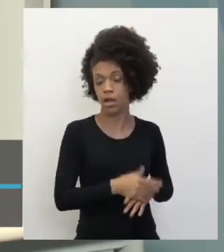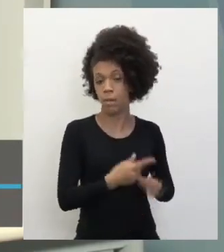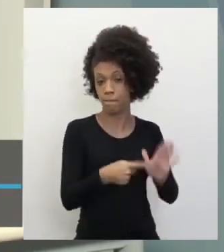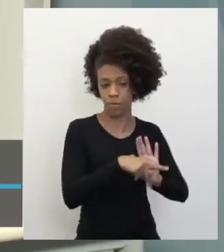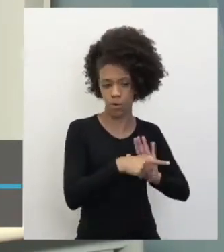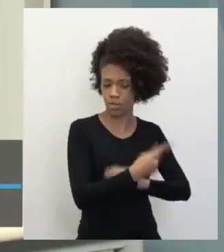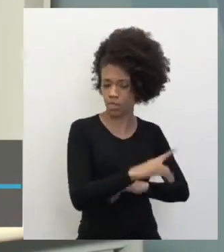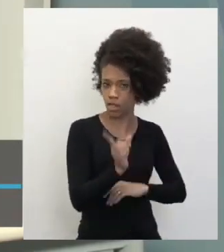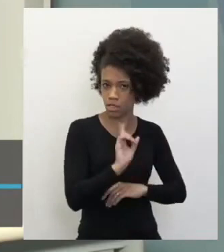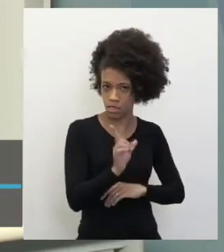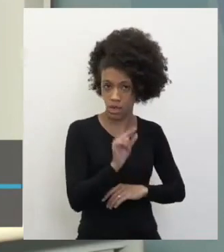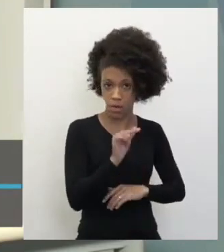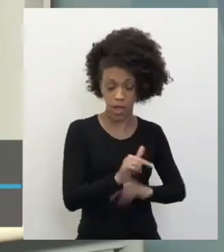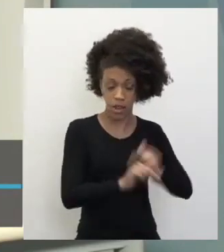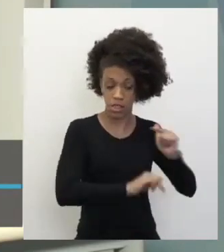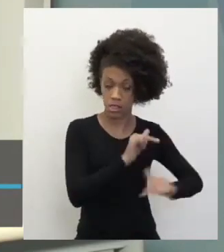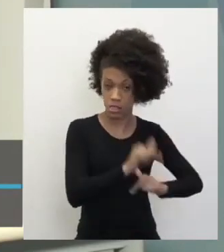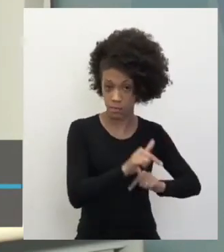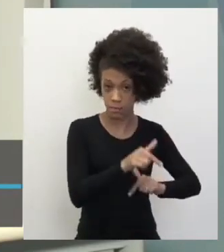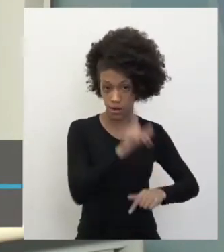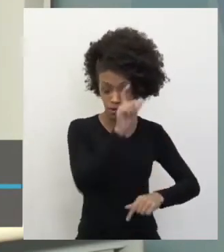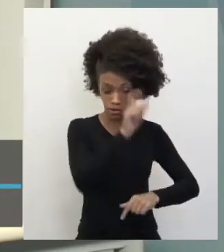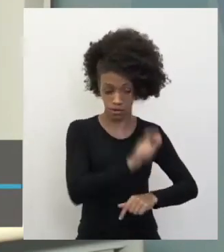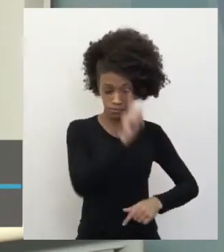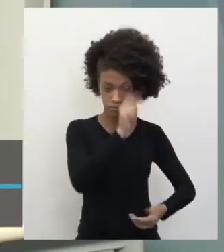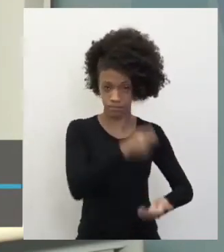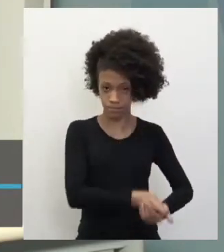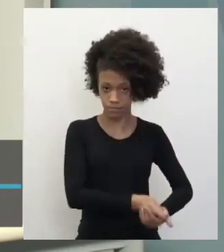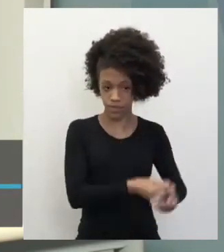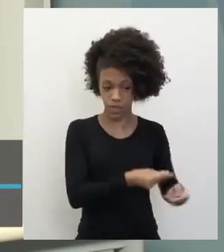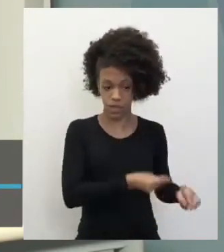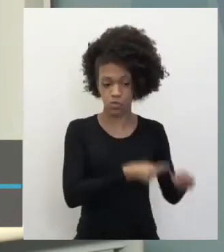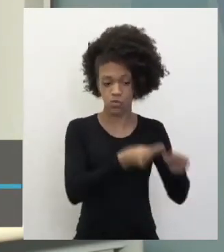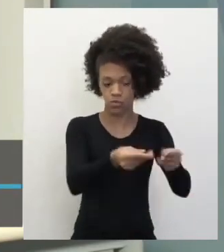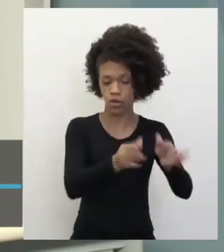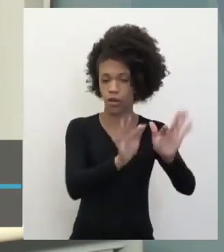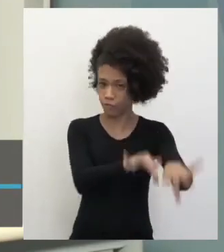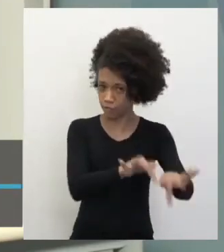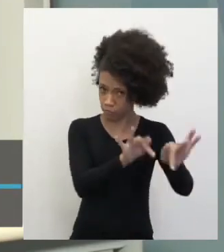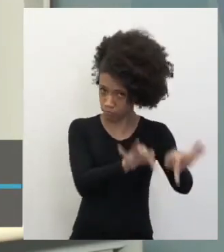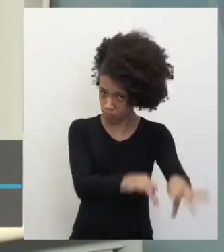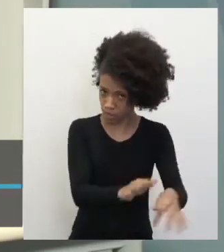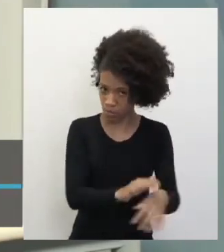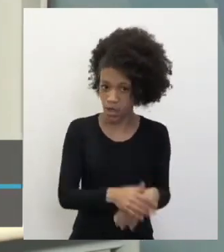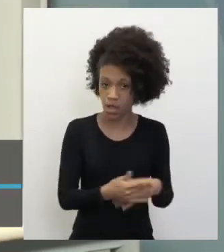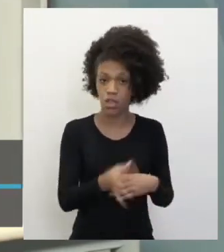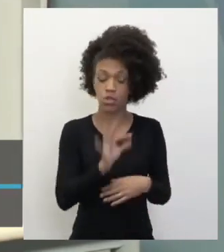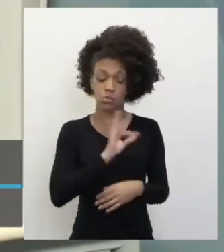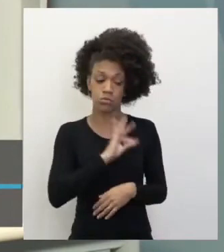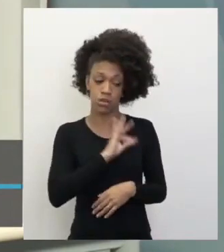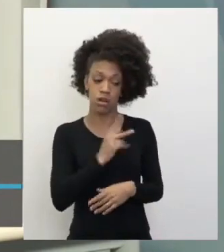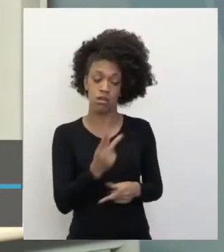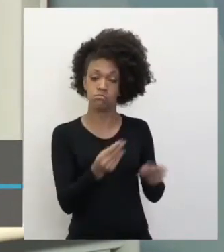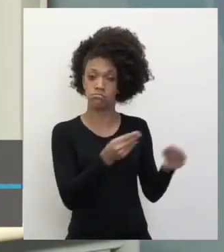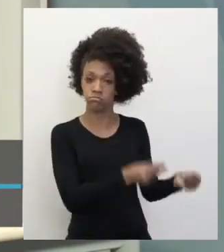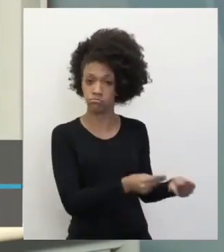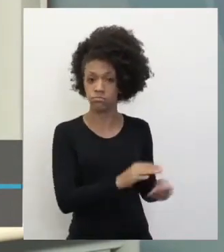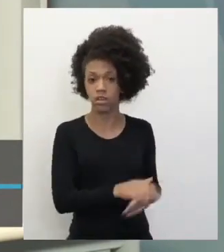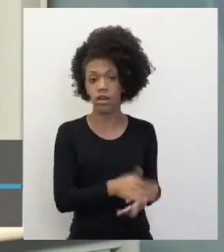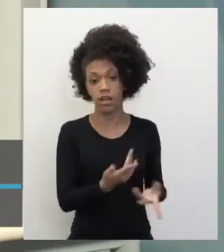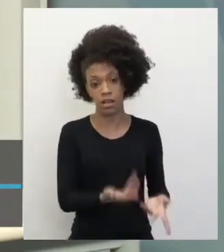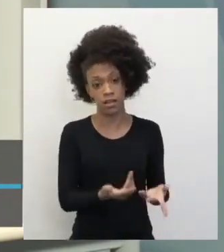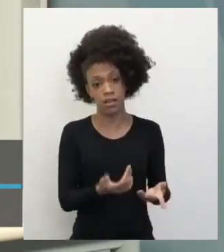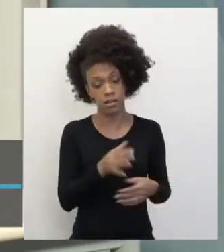pelo direito de usar a terra, eu destino parte da produção para o senhor feudal. Era assim que os germânicos também